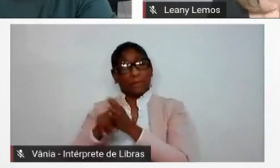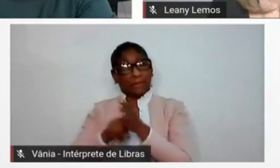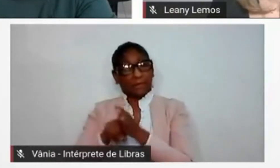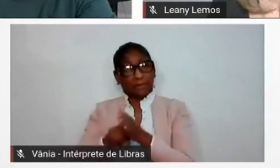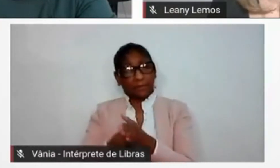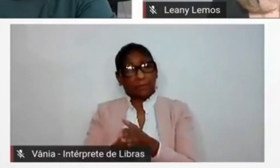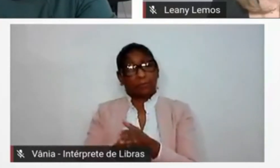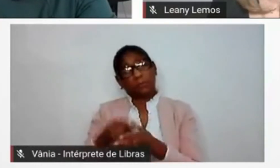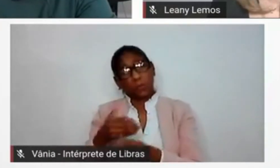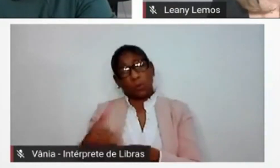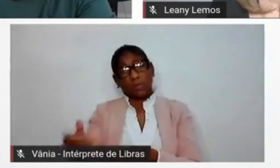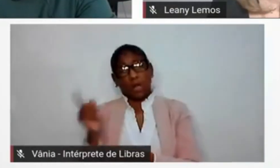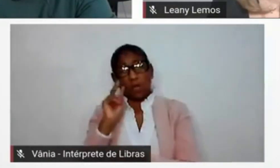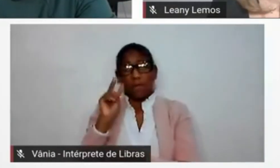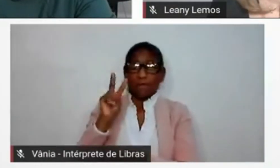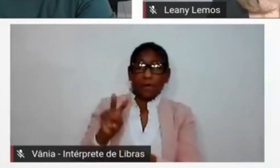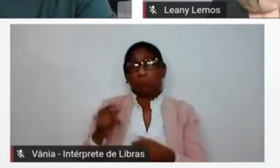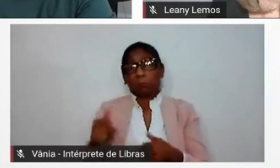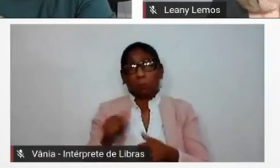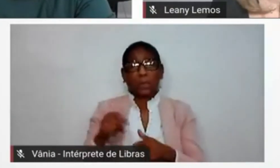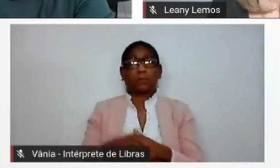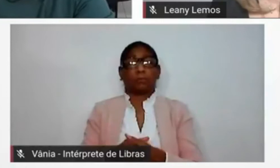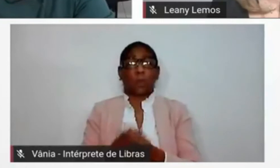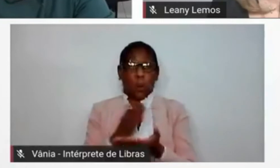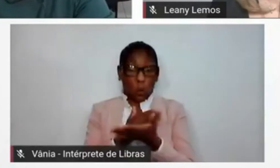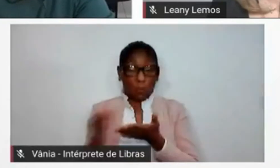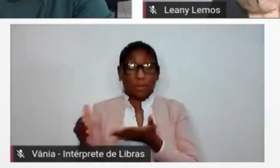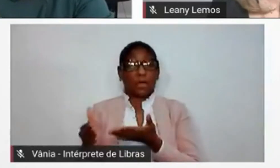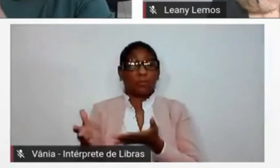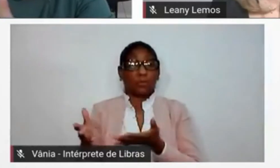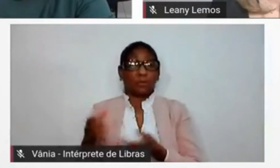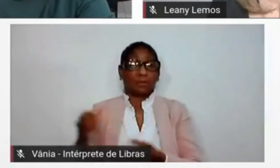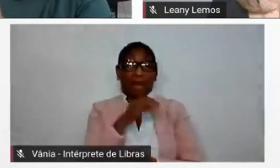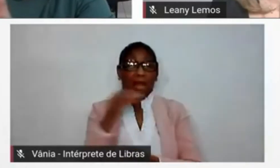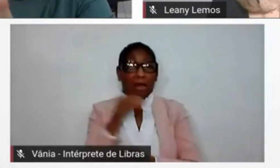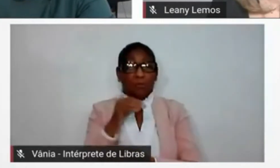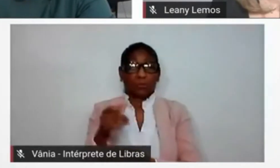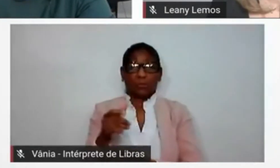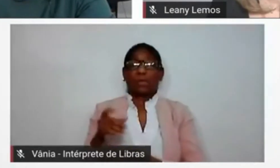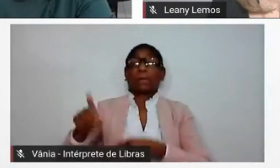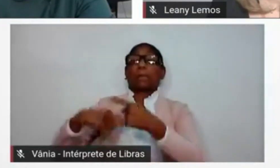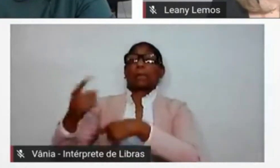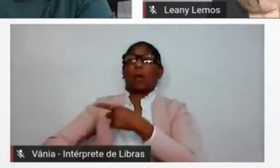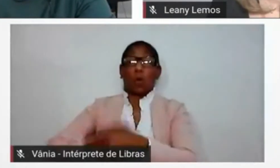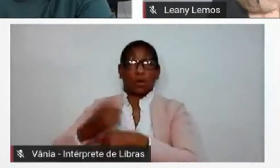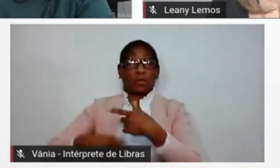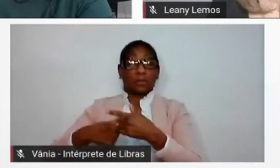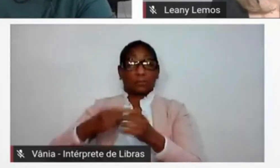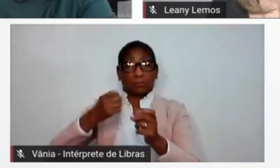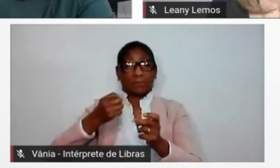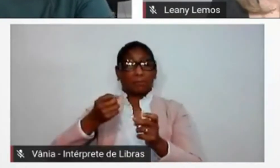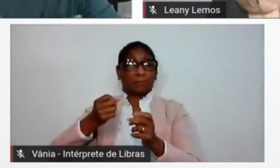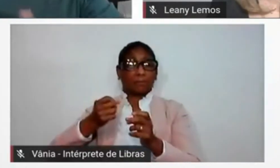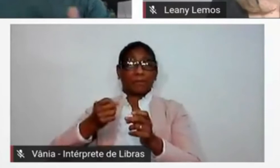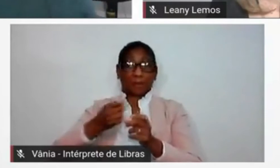para começar a tratar. E começamos a tratar desde já, mesmo que não haja a confirmação de um retorno